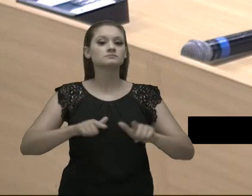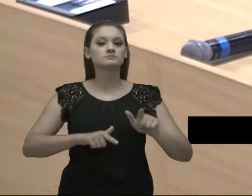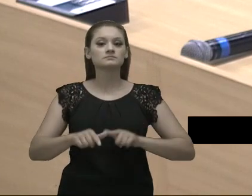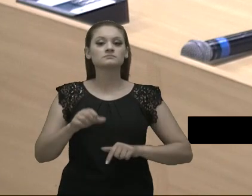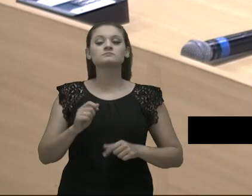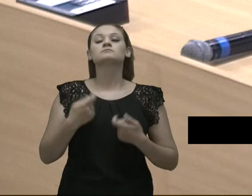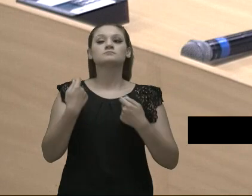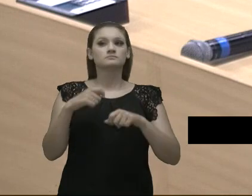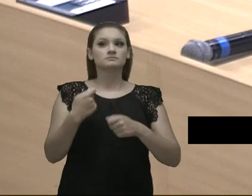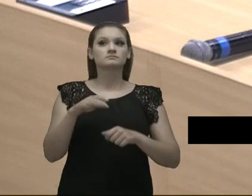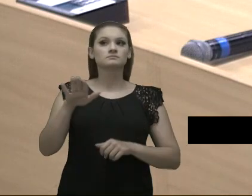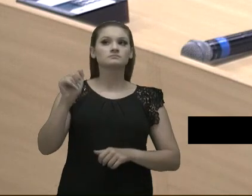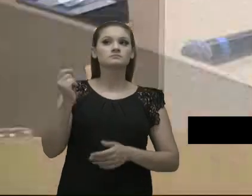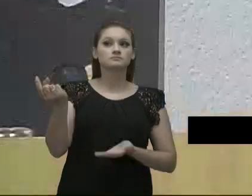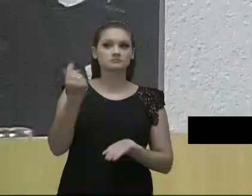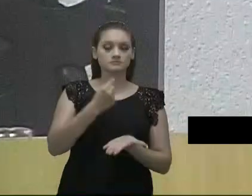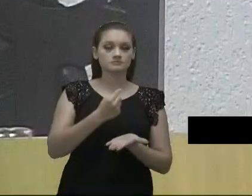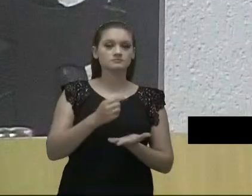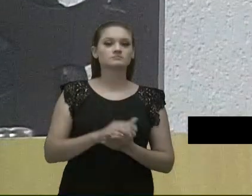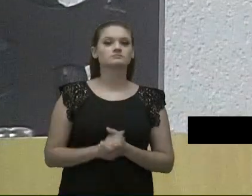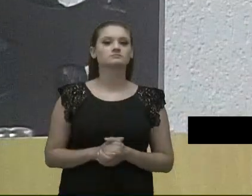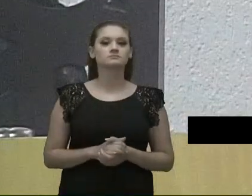está presente. Tá, mas